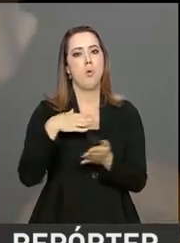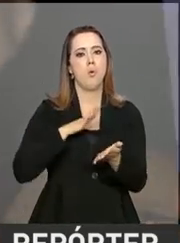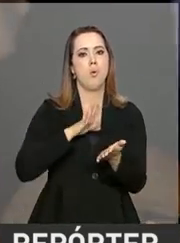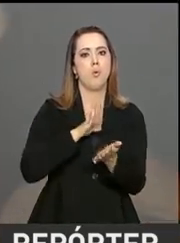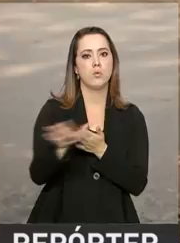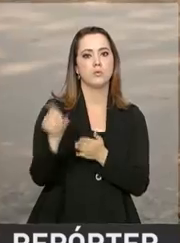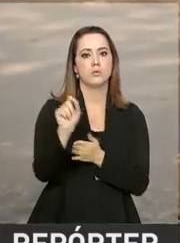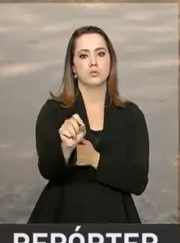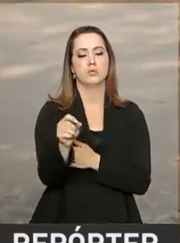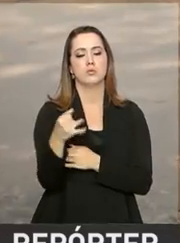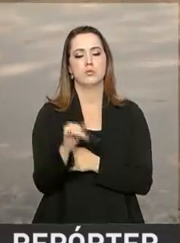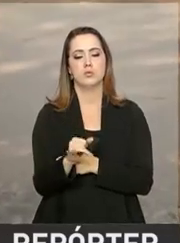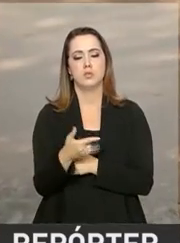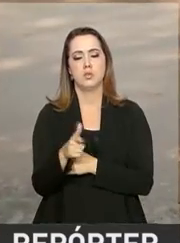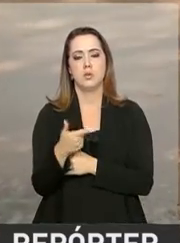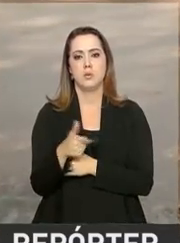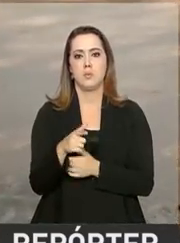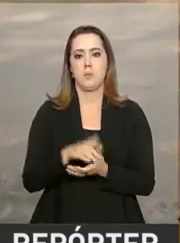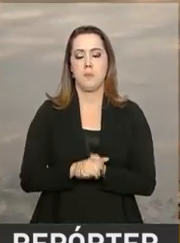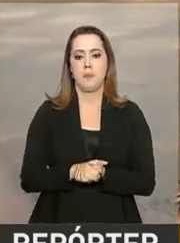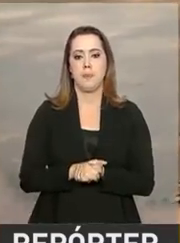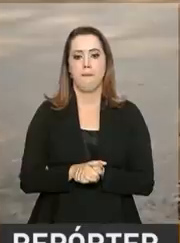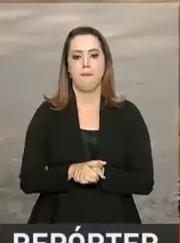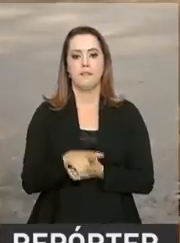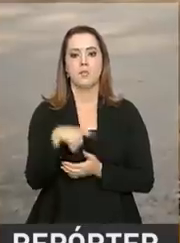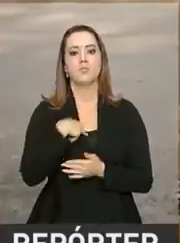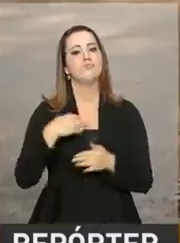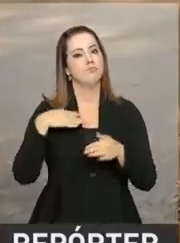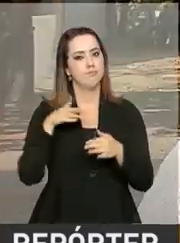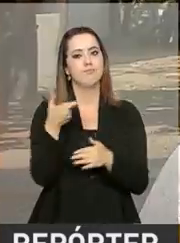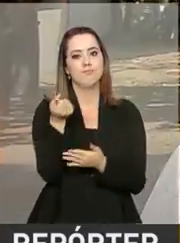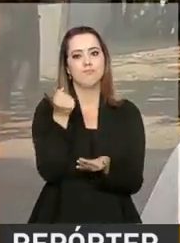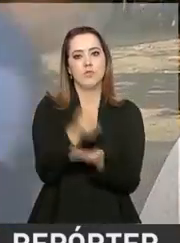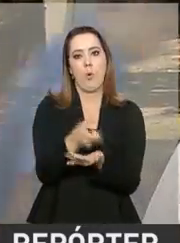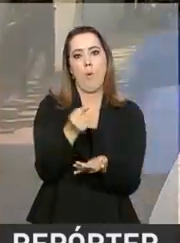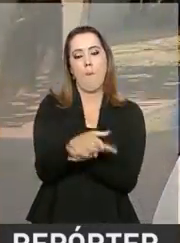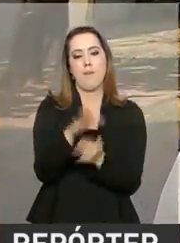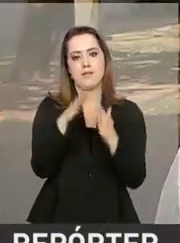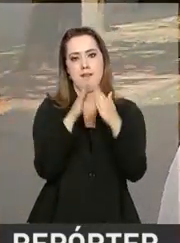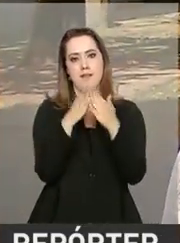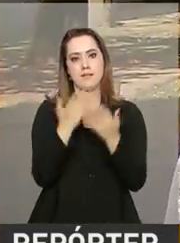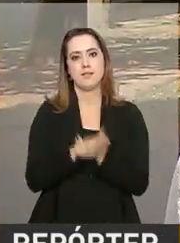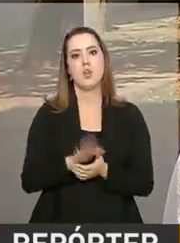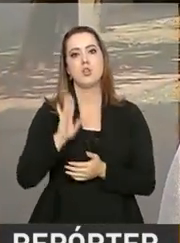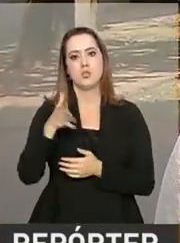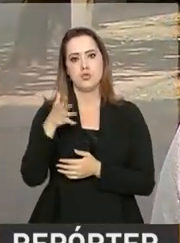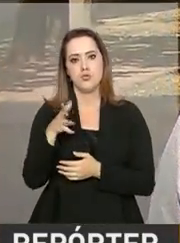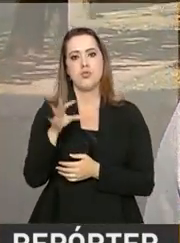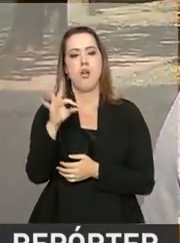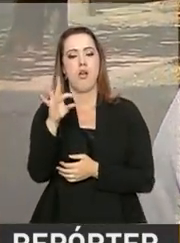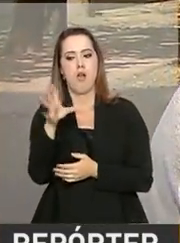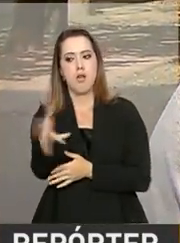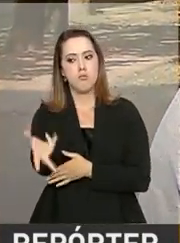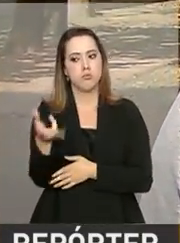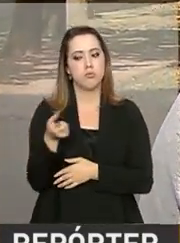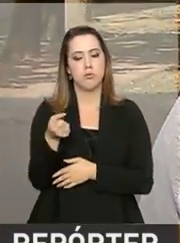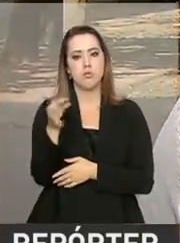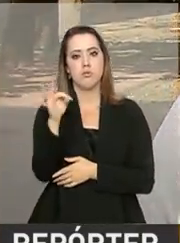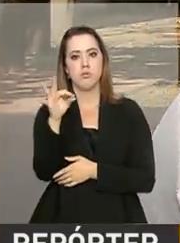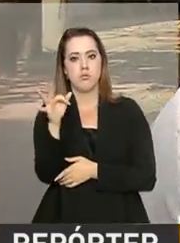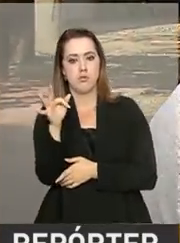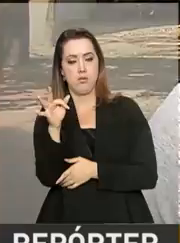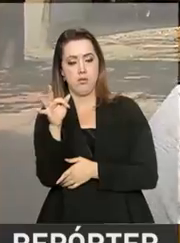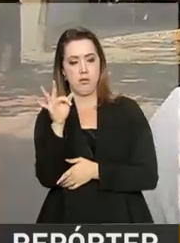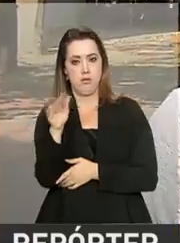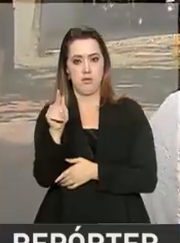doenças graves. Usei meu fundo de garantia que eu tinha guardado para comprar minha casa. Já saquei o FGTS, por sinal, recentemente, que eu fui desligado de uma